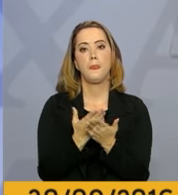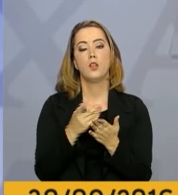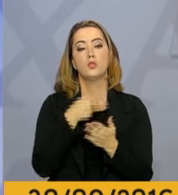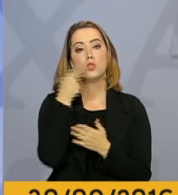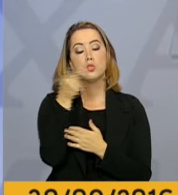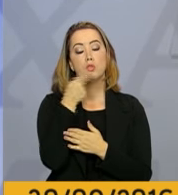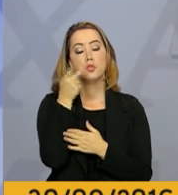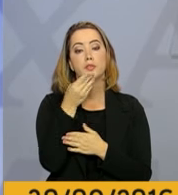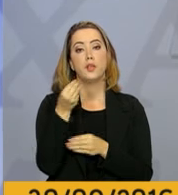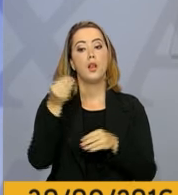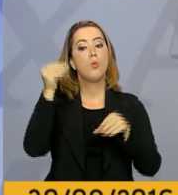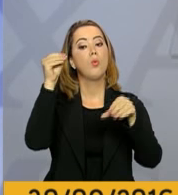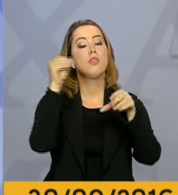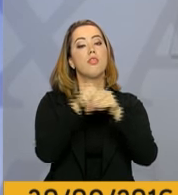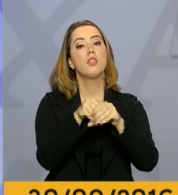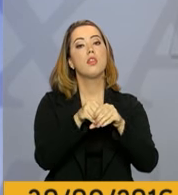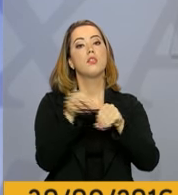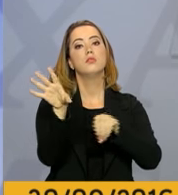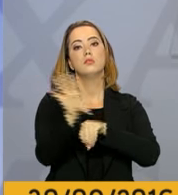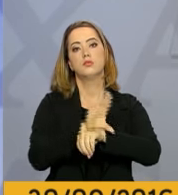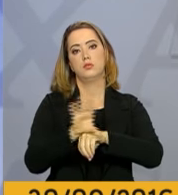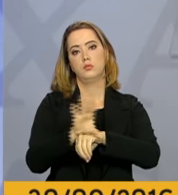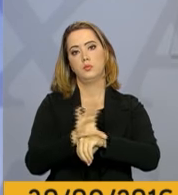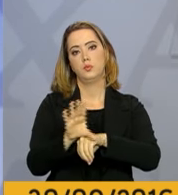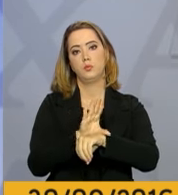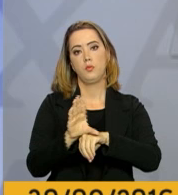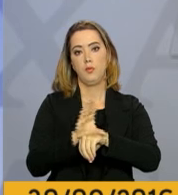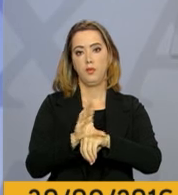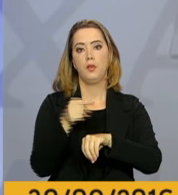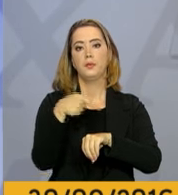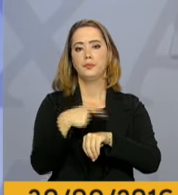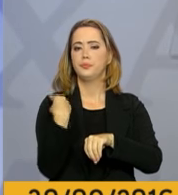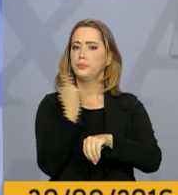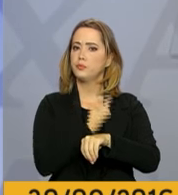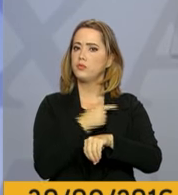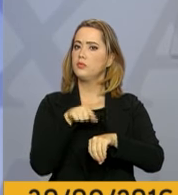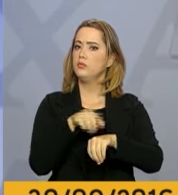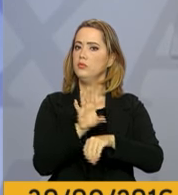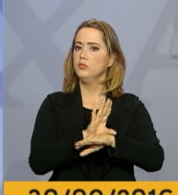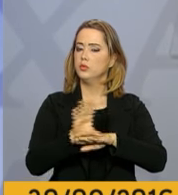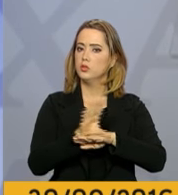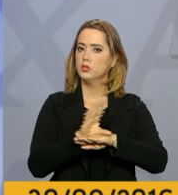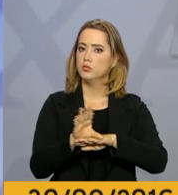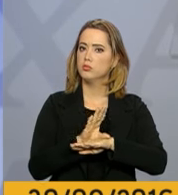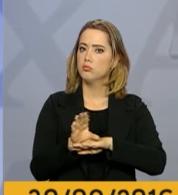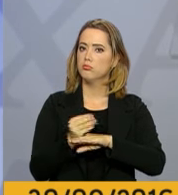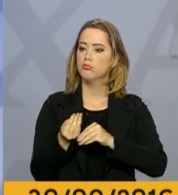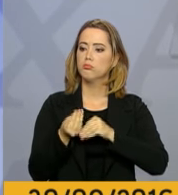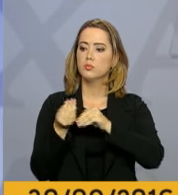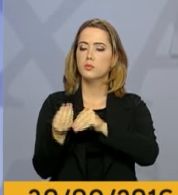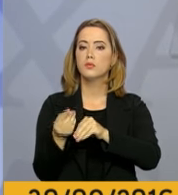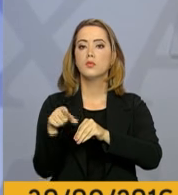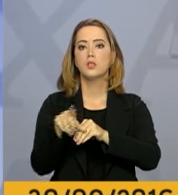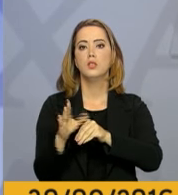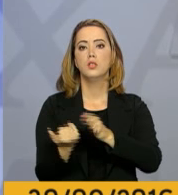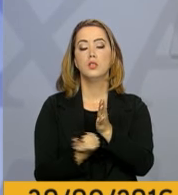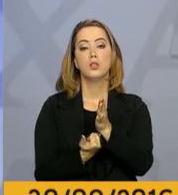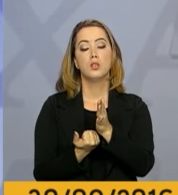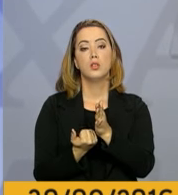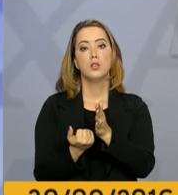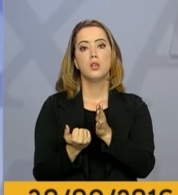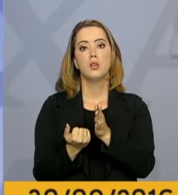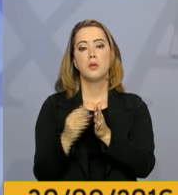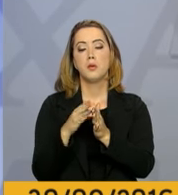Constituição Federal. A nossa Constituição prestigia a iniciativa